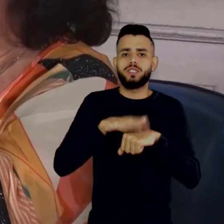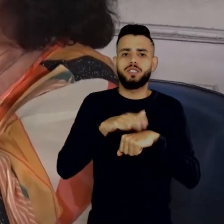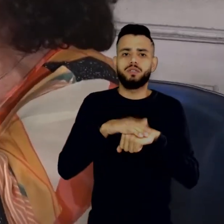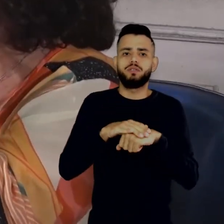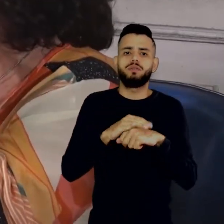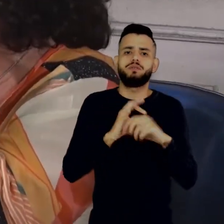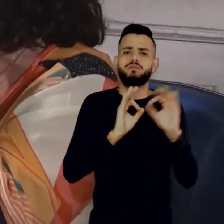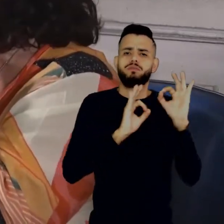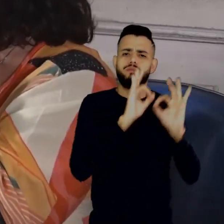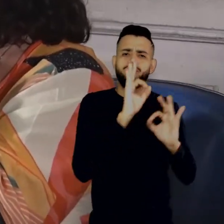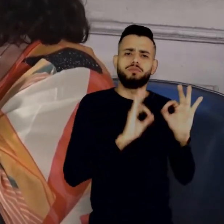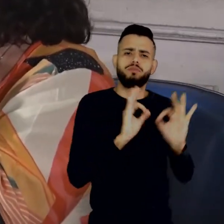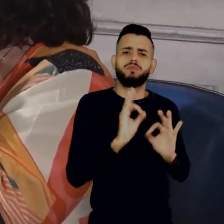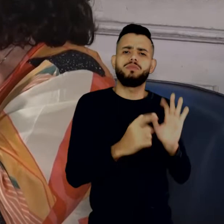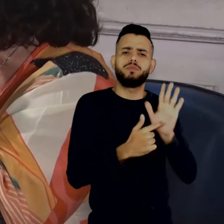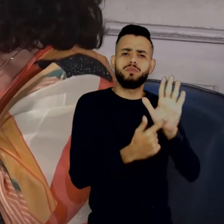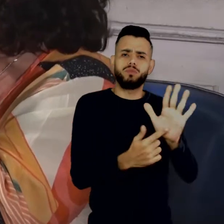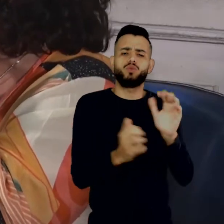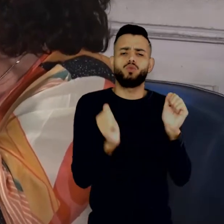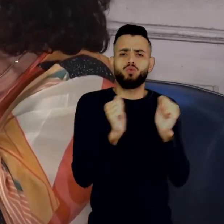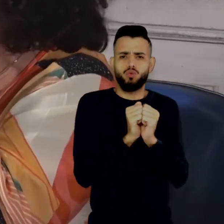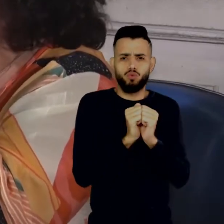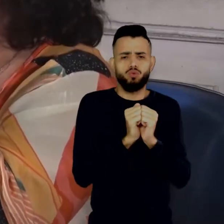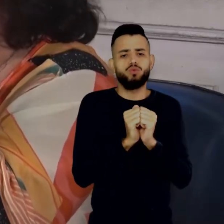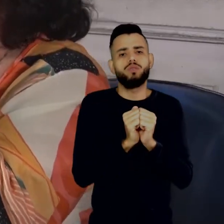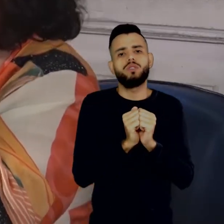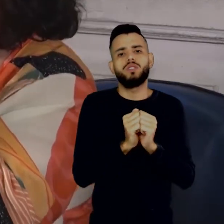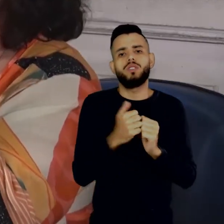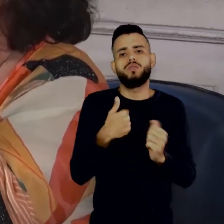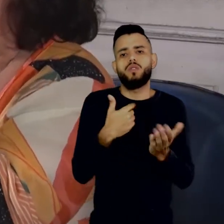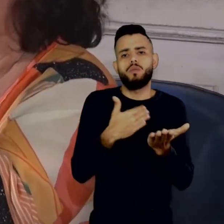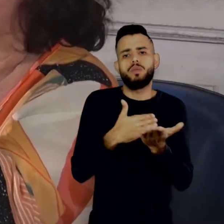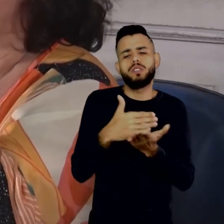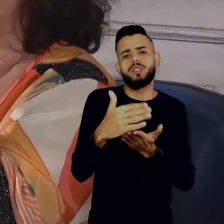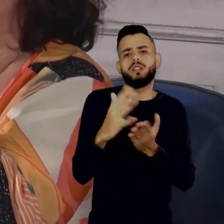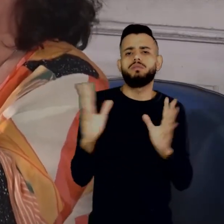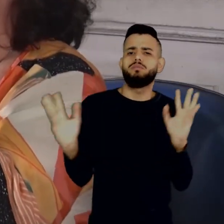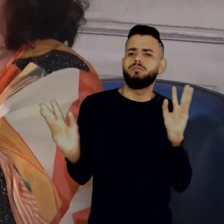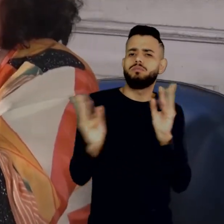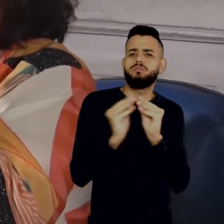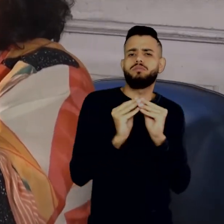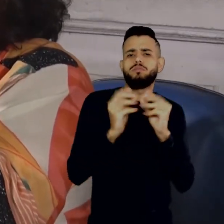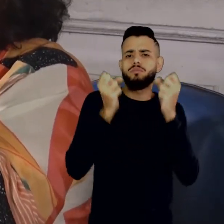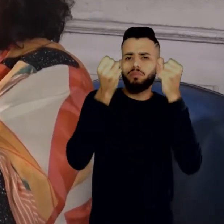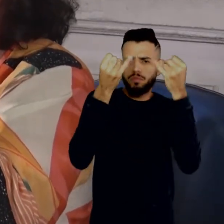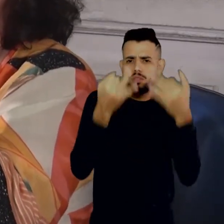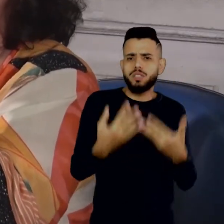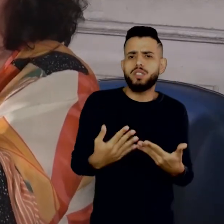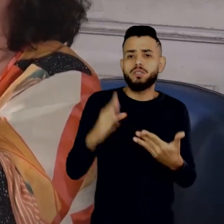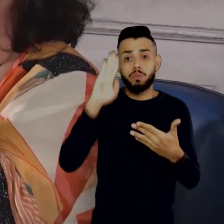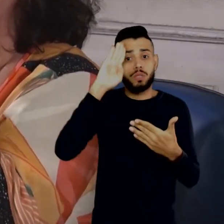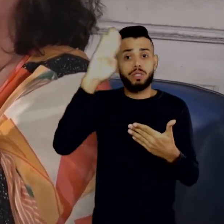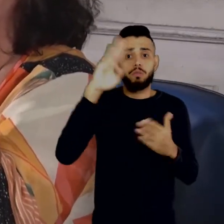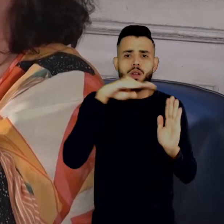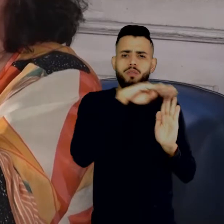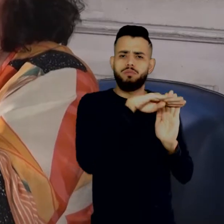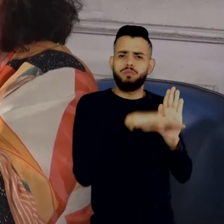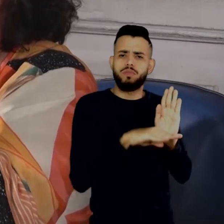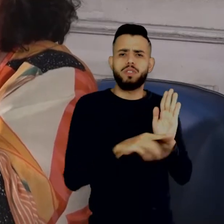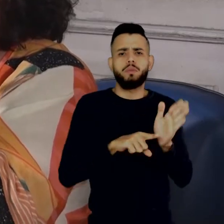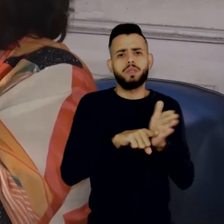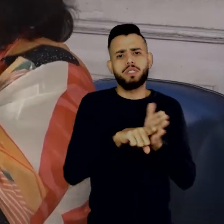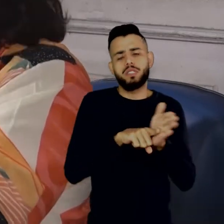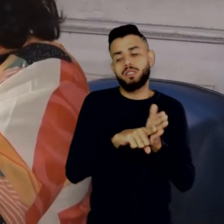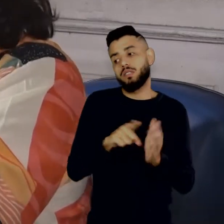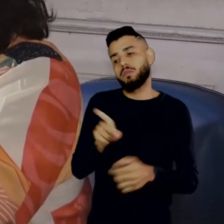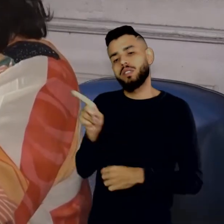uma apresentação em conjunto. Eu vou começar falando, sintetizando os principais achados da pesquisa, e a Denise, então, depois